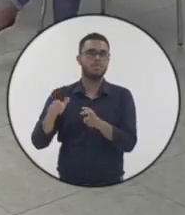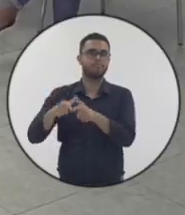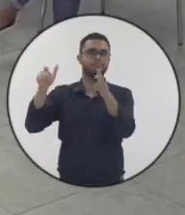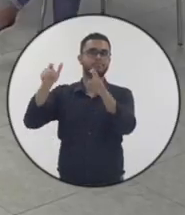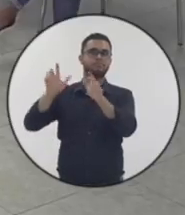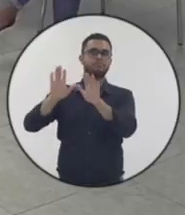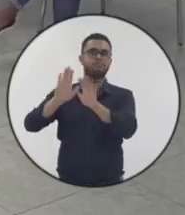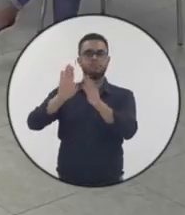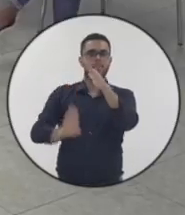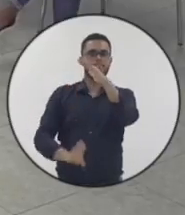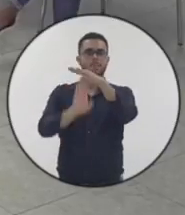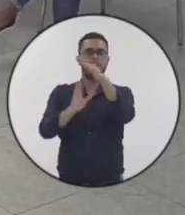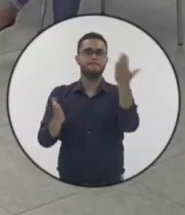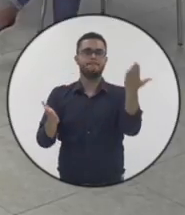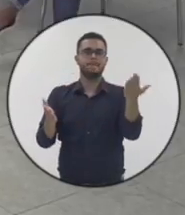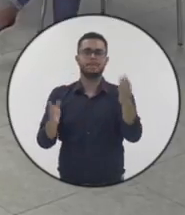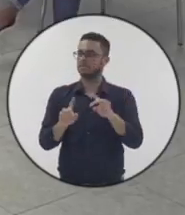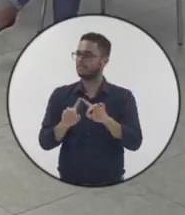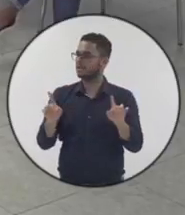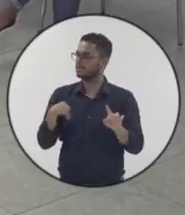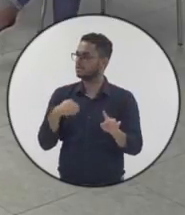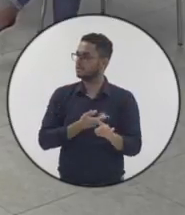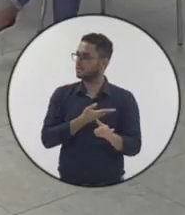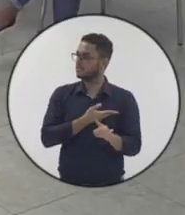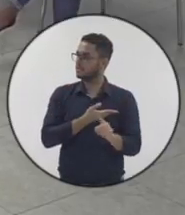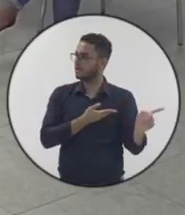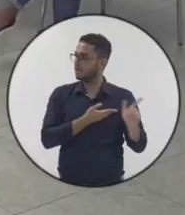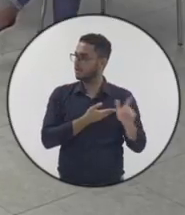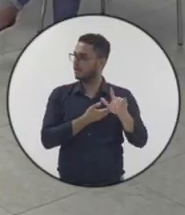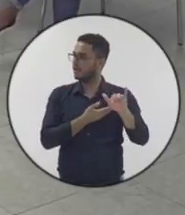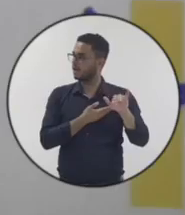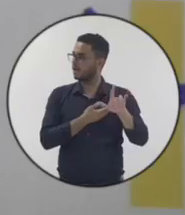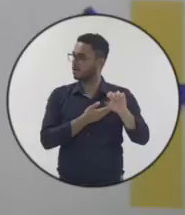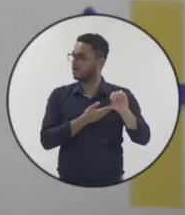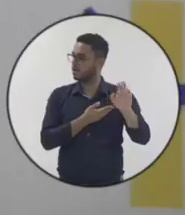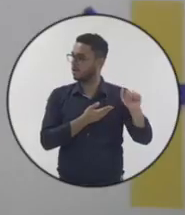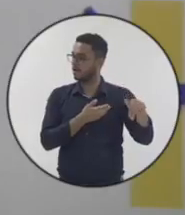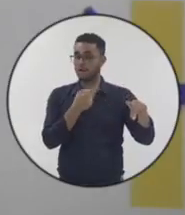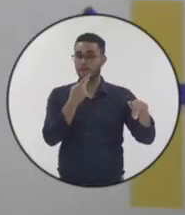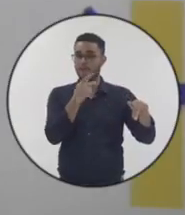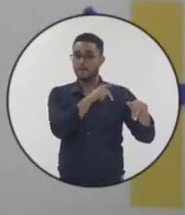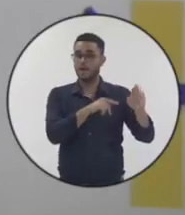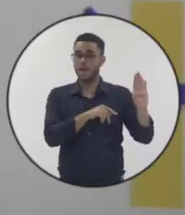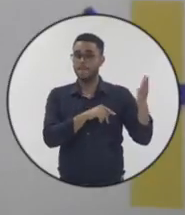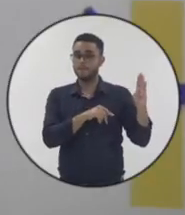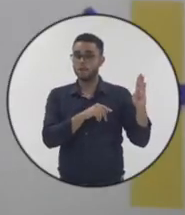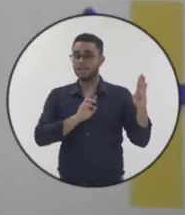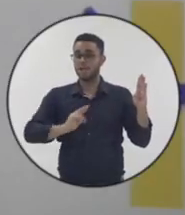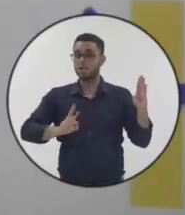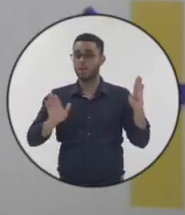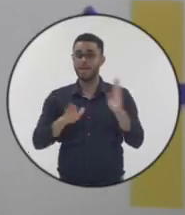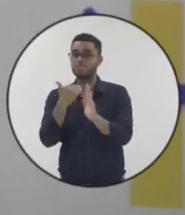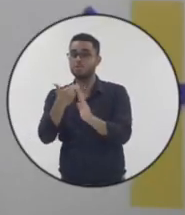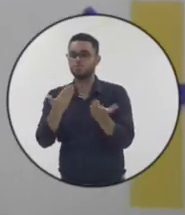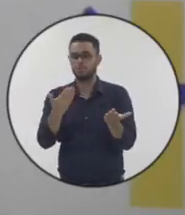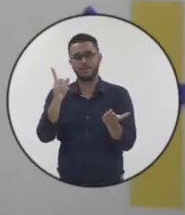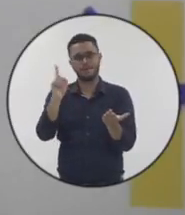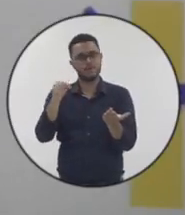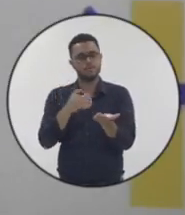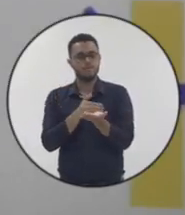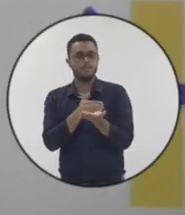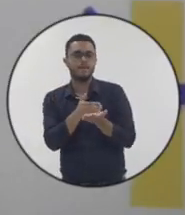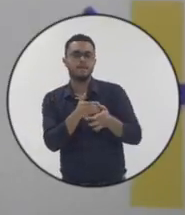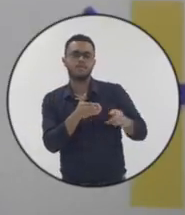Né? A nossa companheira da Argentina, Lohana Berkin, já dizia, né, a biologia não é tudo, a biologia é o começo, né,